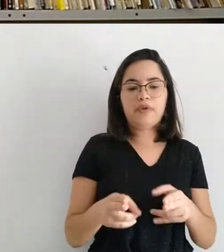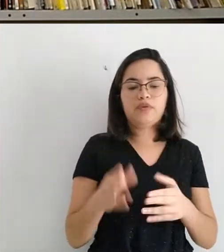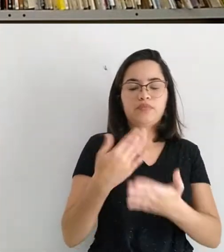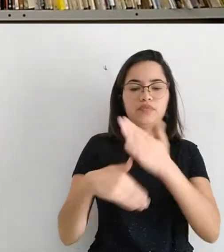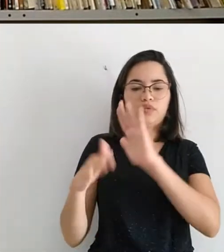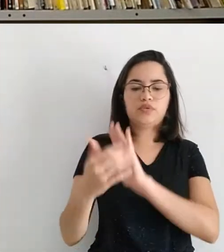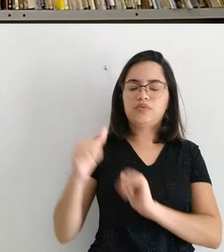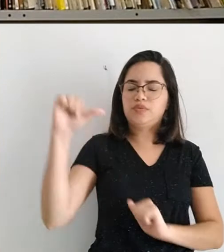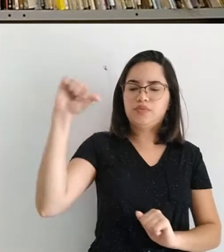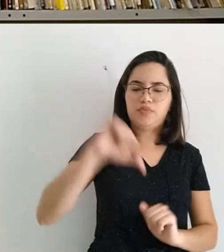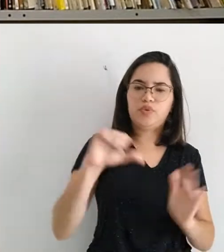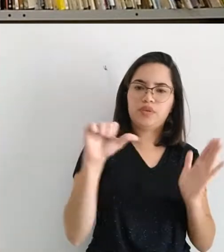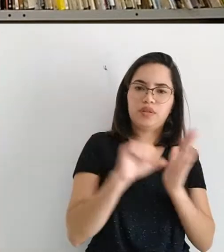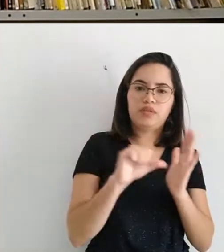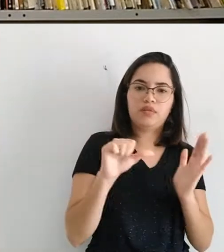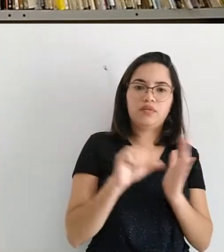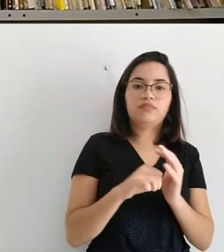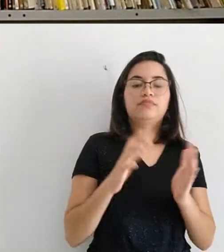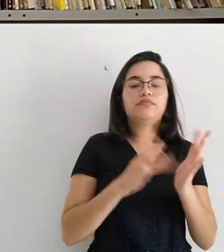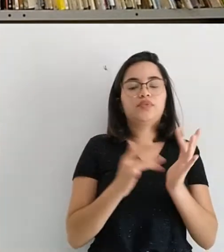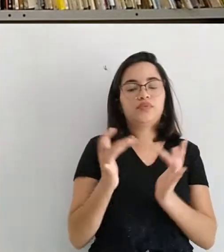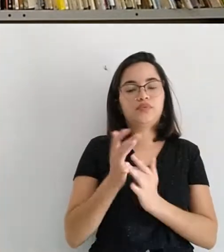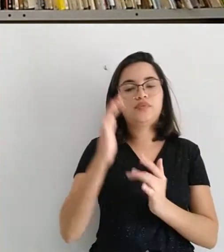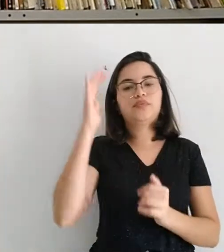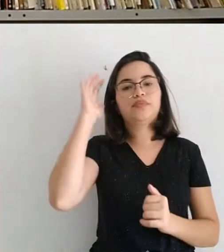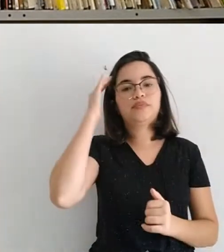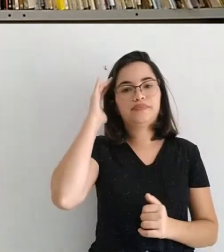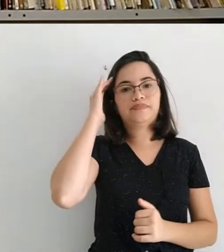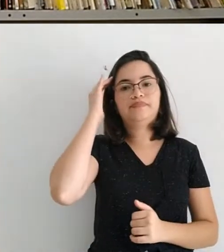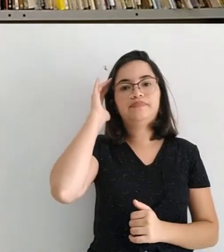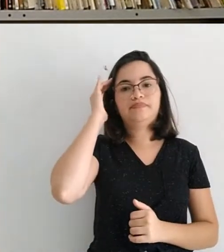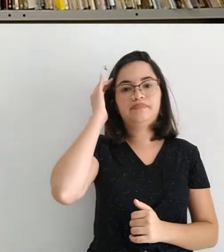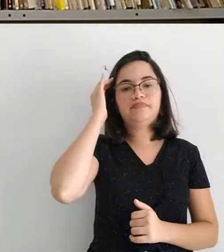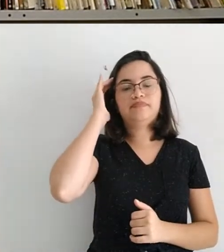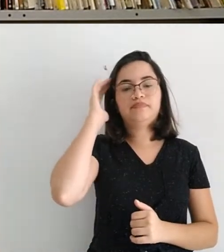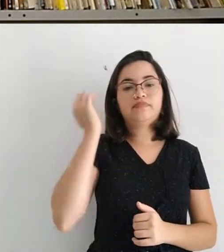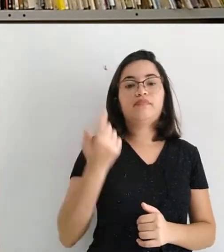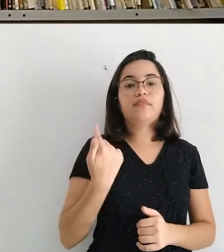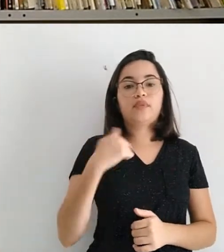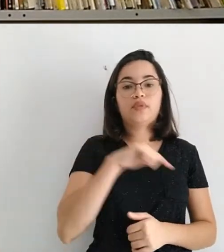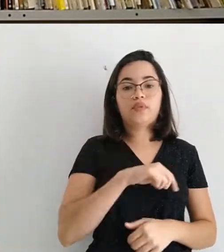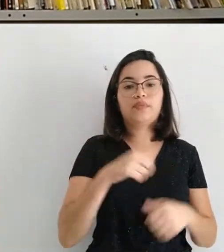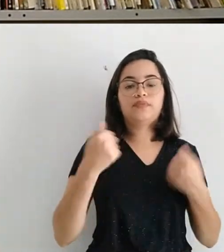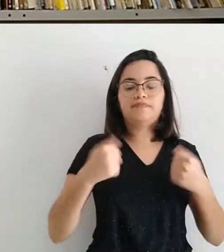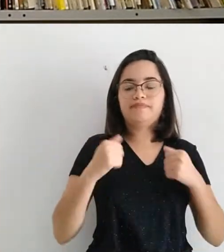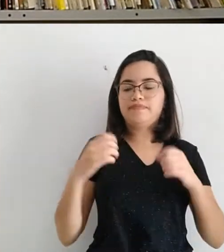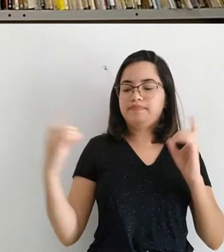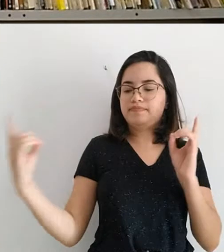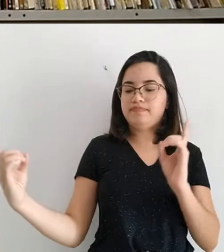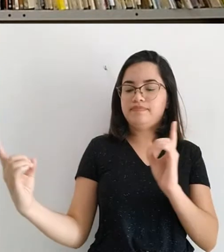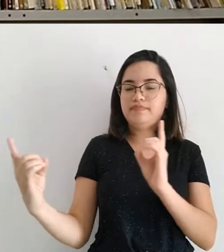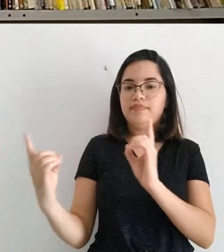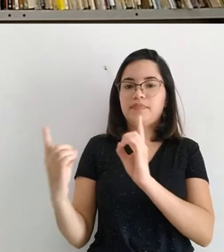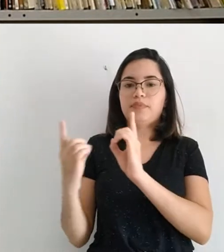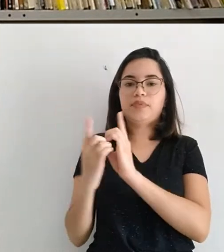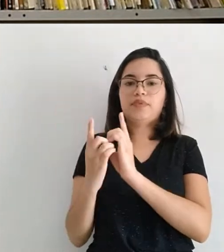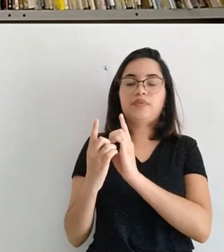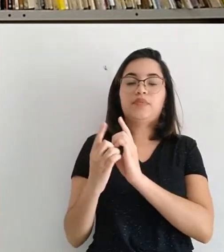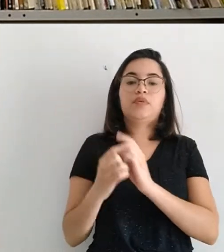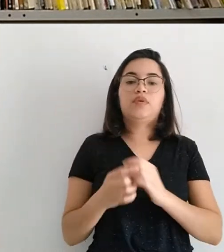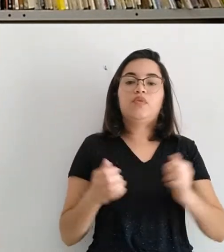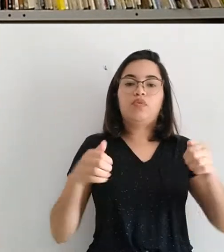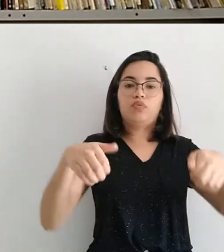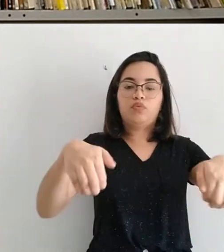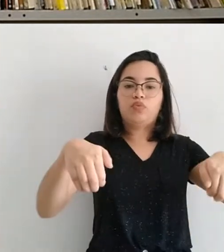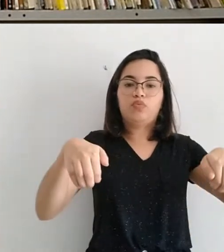piores tentações, Jesus entende e que nós devemos nos aproximar do